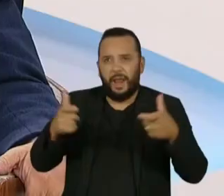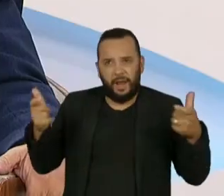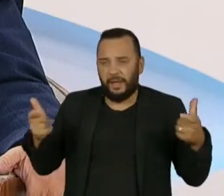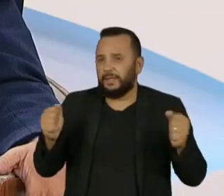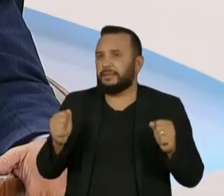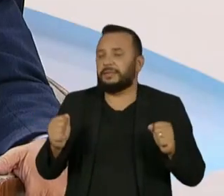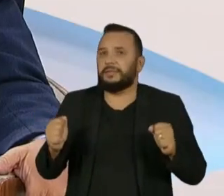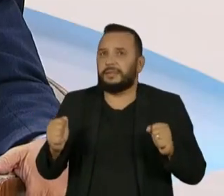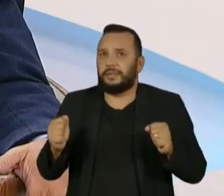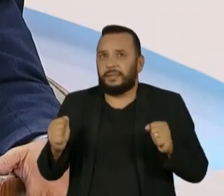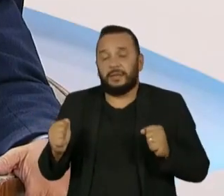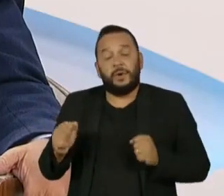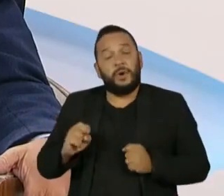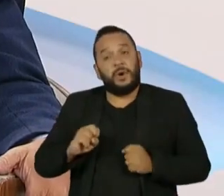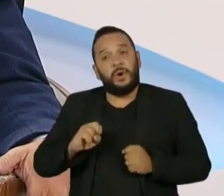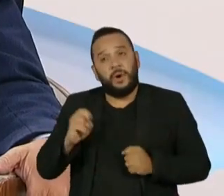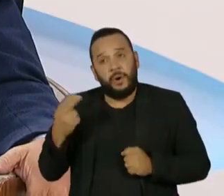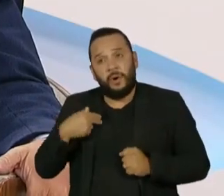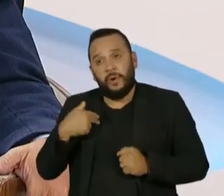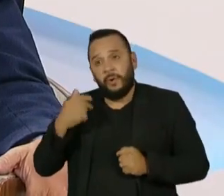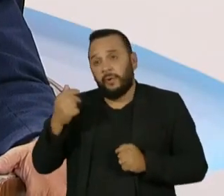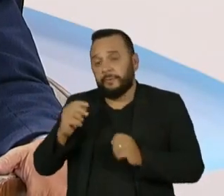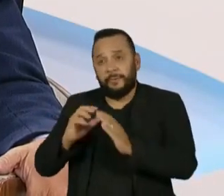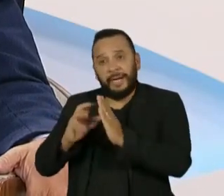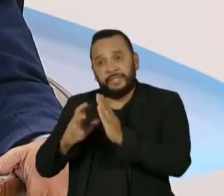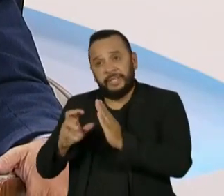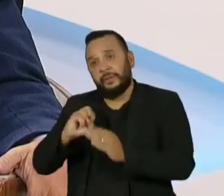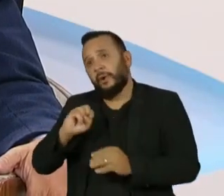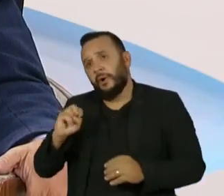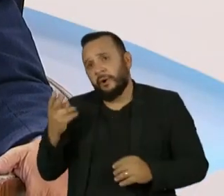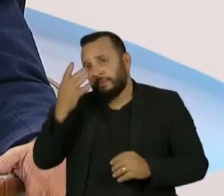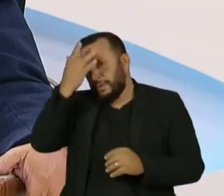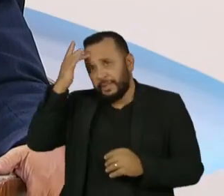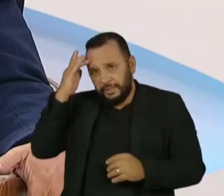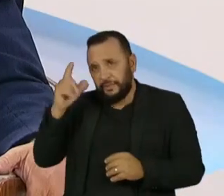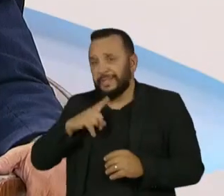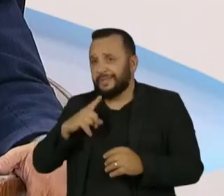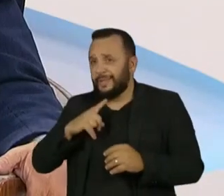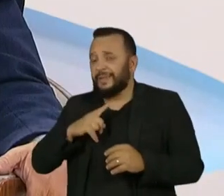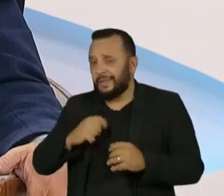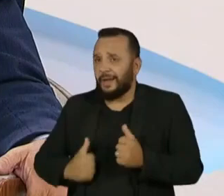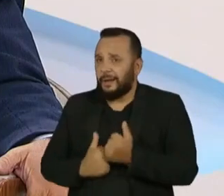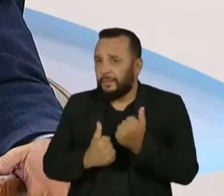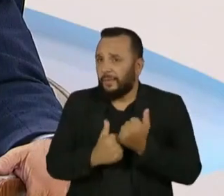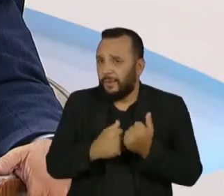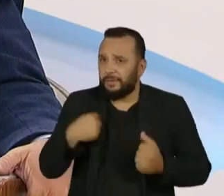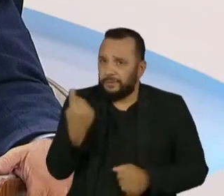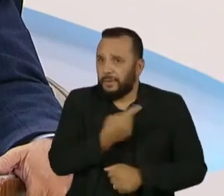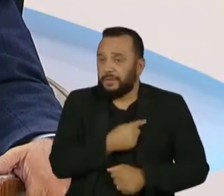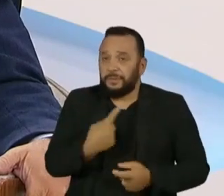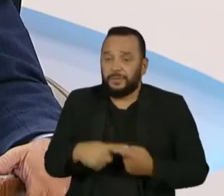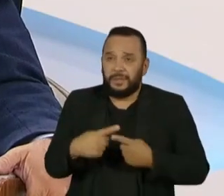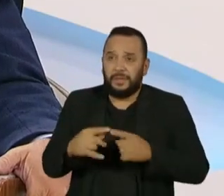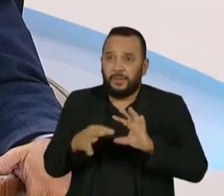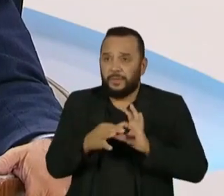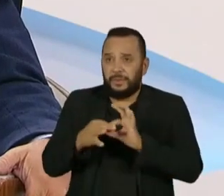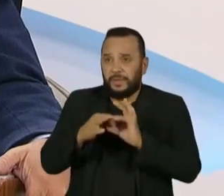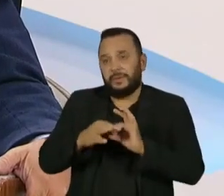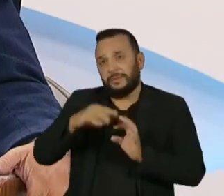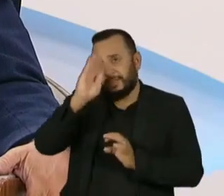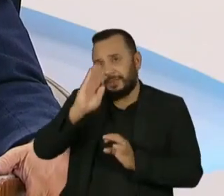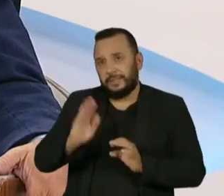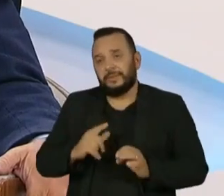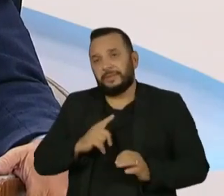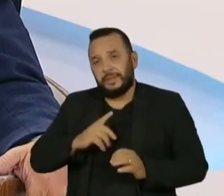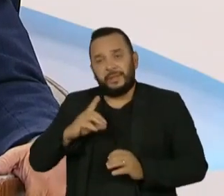têm convergência conosco, ou de pessoas dentro desse partido que têm convergência conosco, porque dentro do União Brasil existem deputados que votam contra o governo,